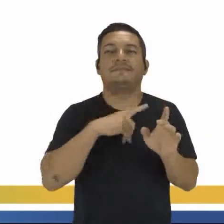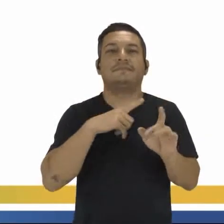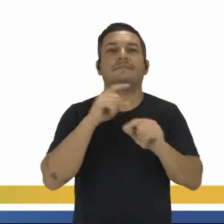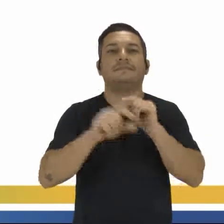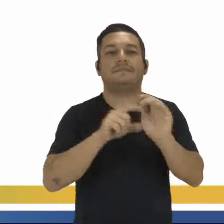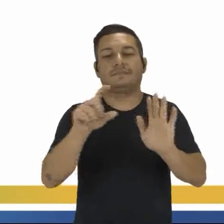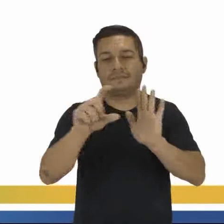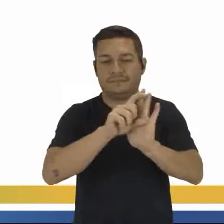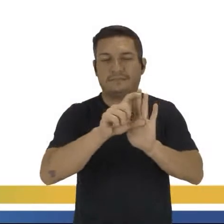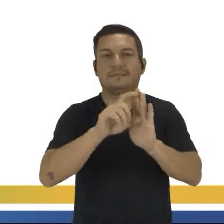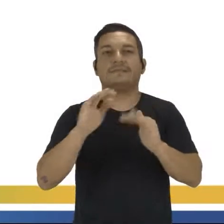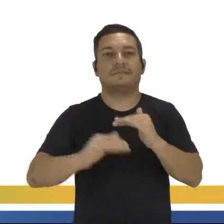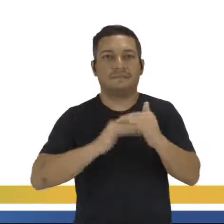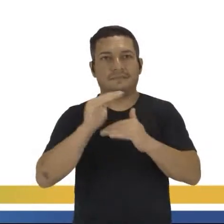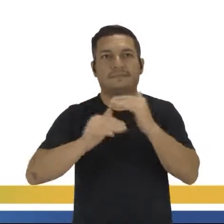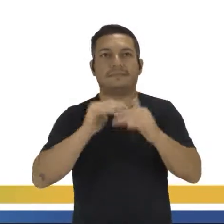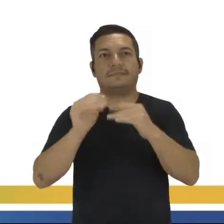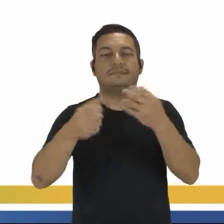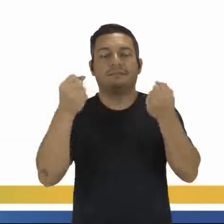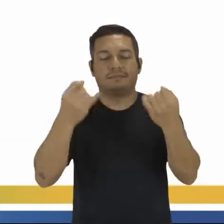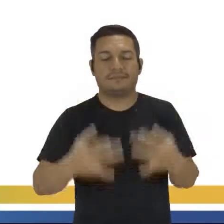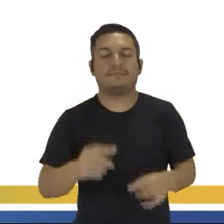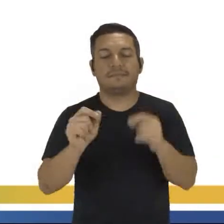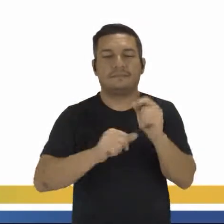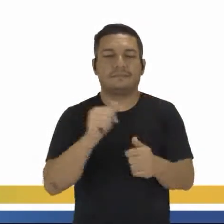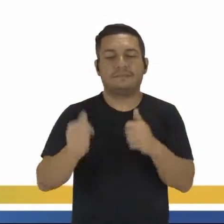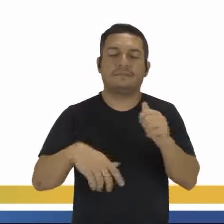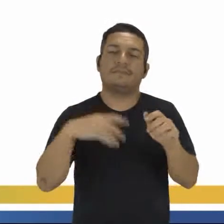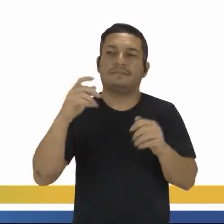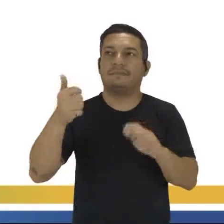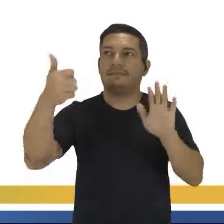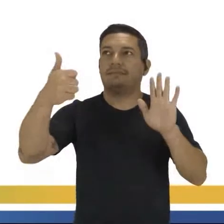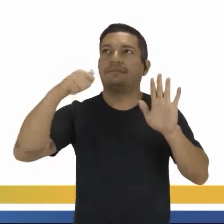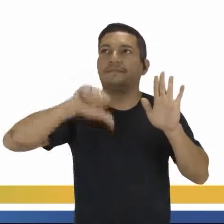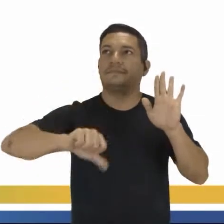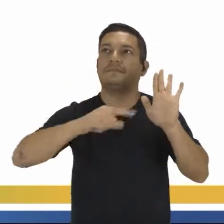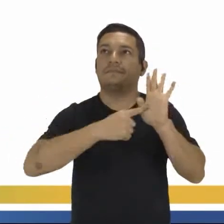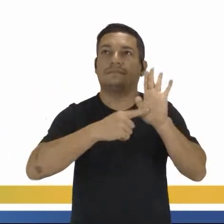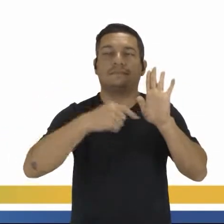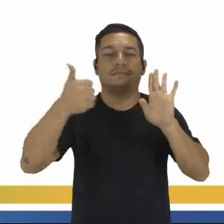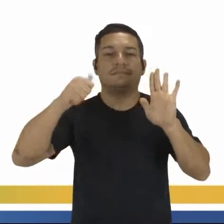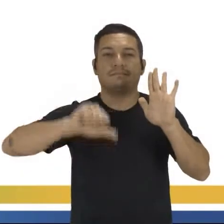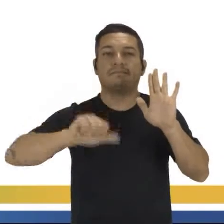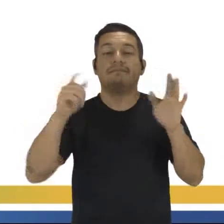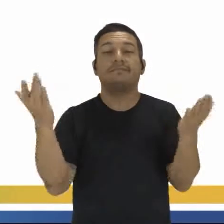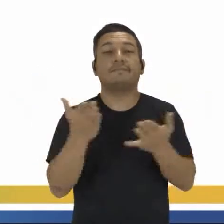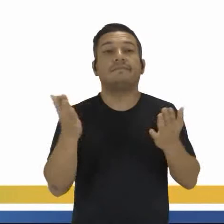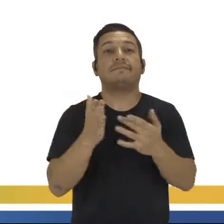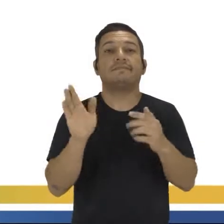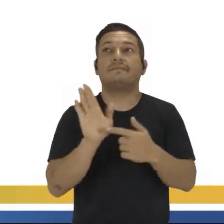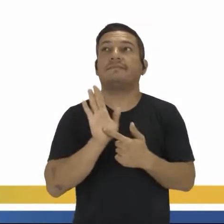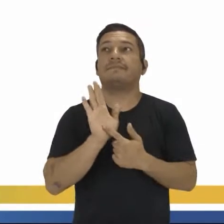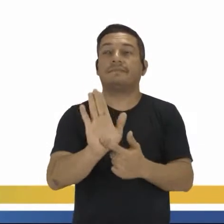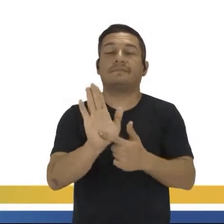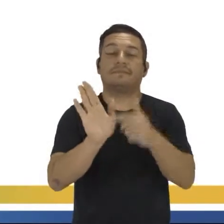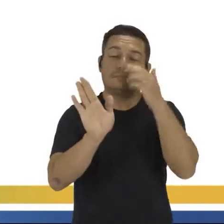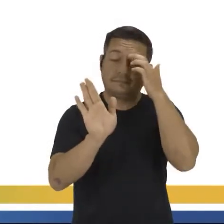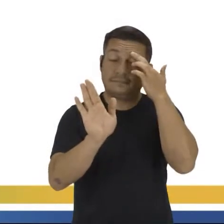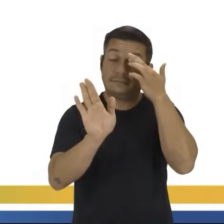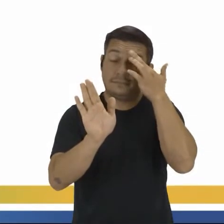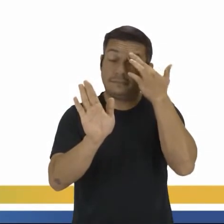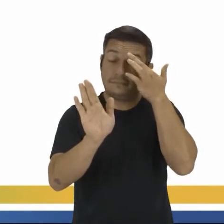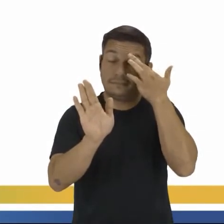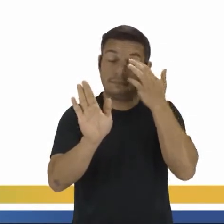um parágrafo de desenvolvimento com aspectos contrários ao tema e ele está sendo aí retomado, tanto o parágrafo